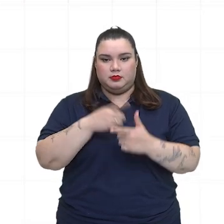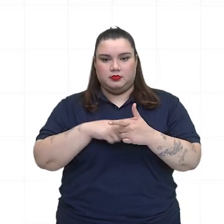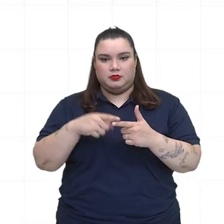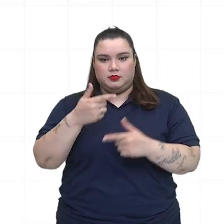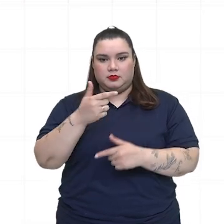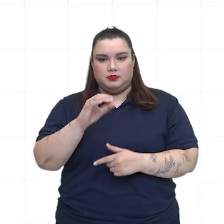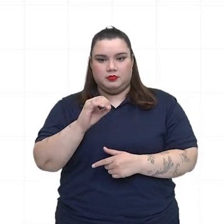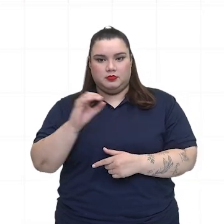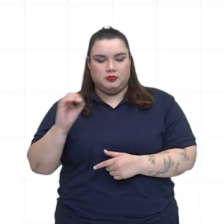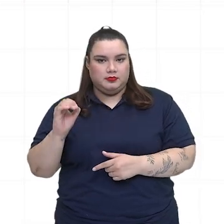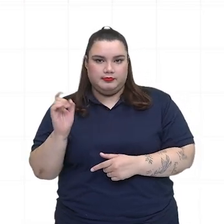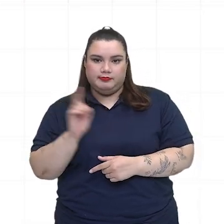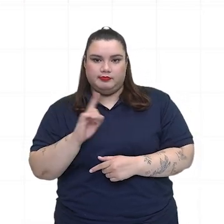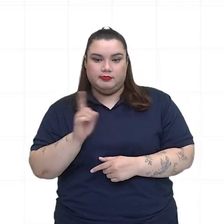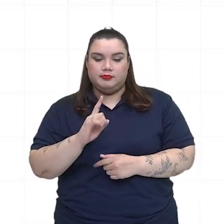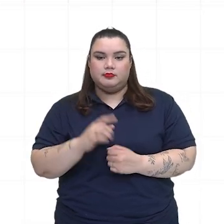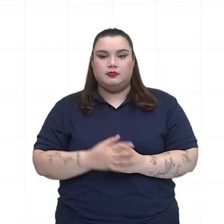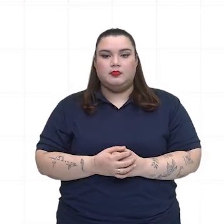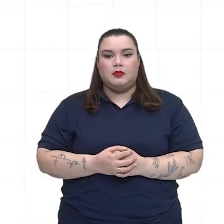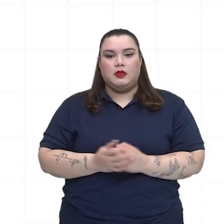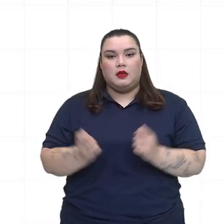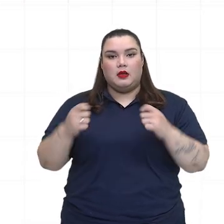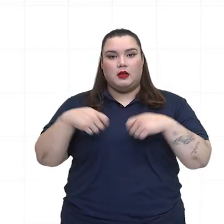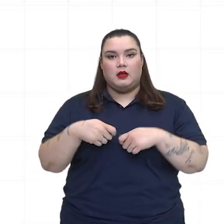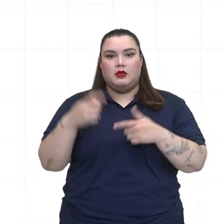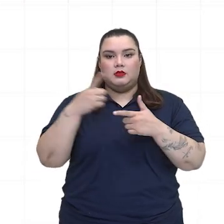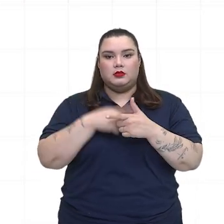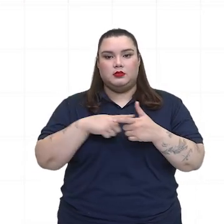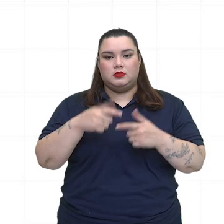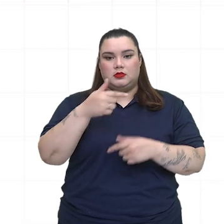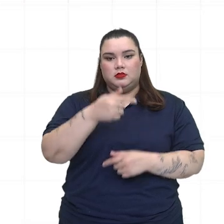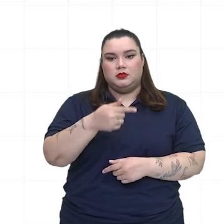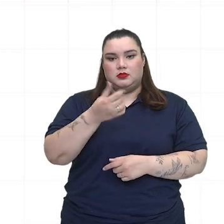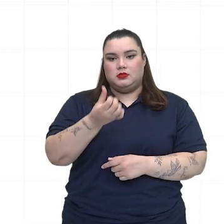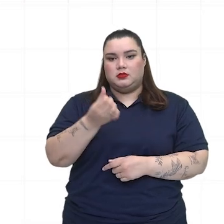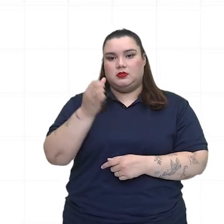por 200? Também não. Dá para a gente dividir